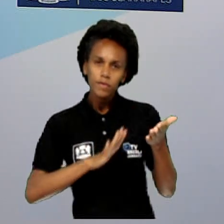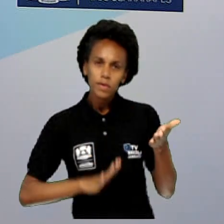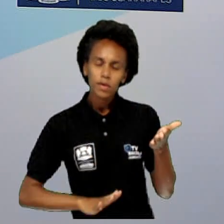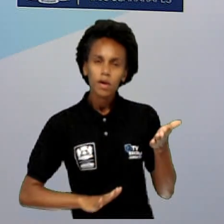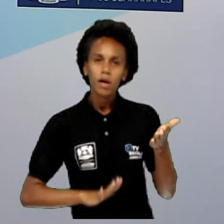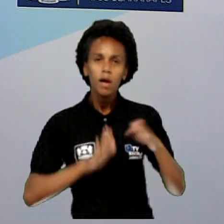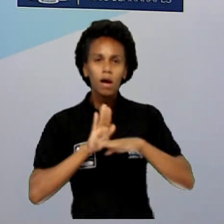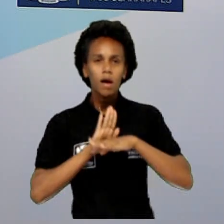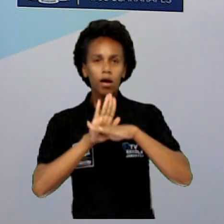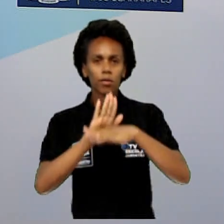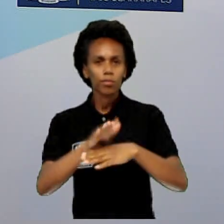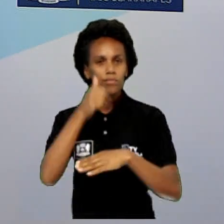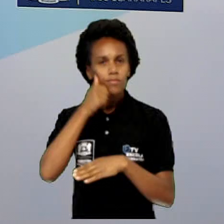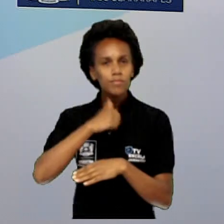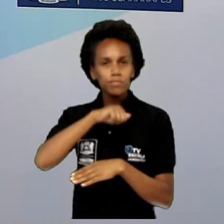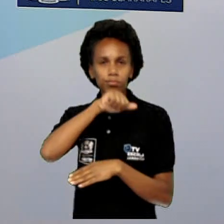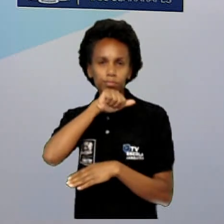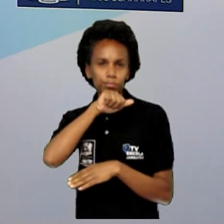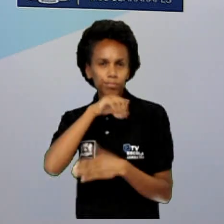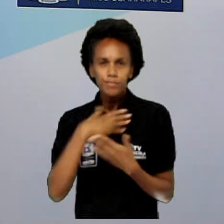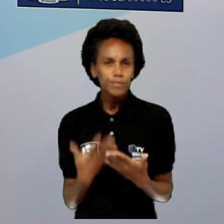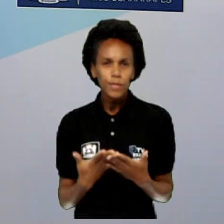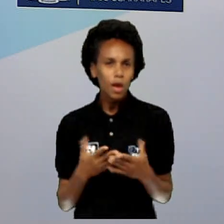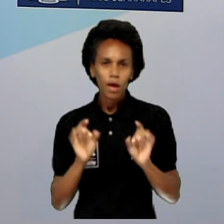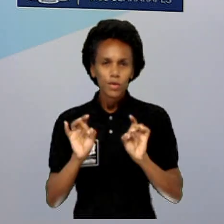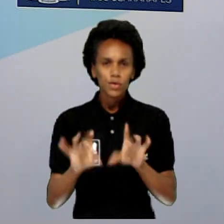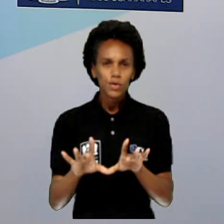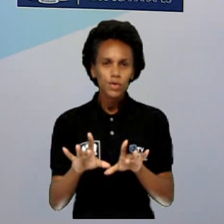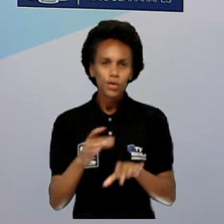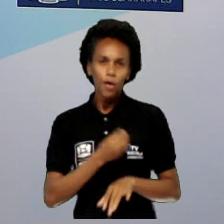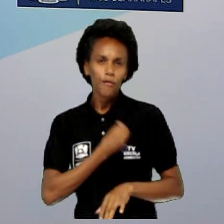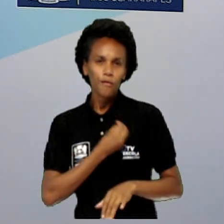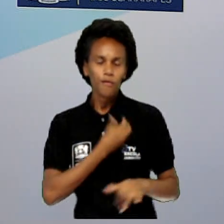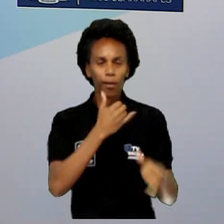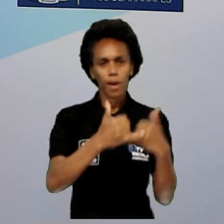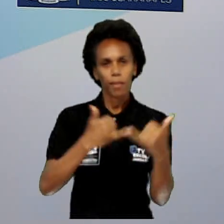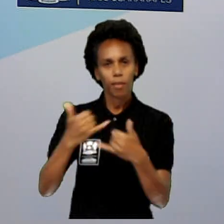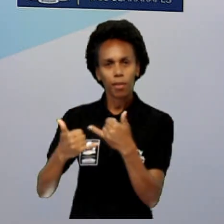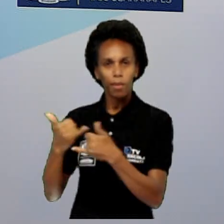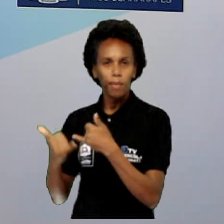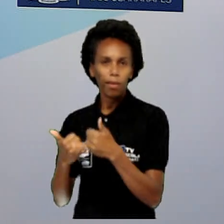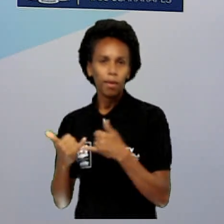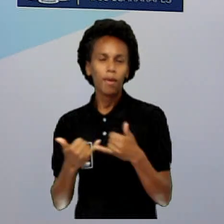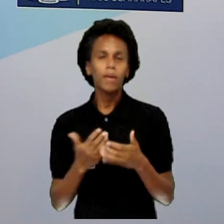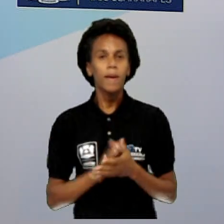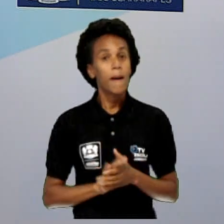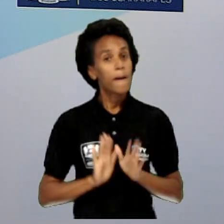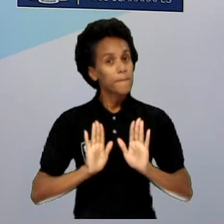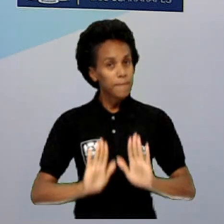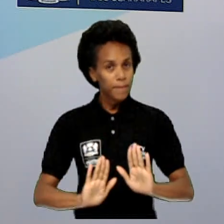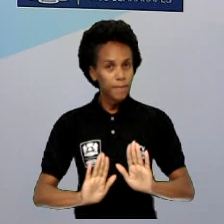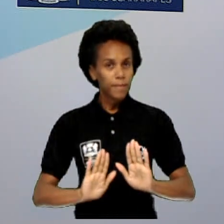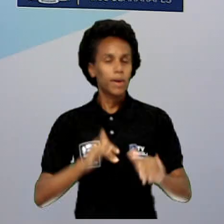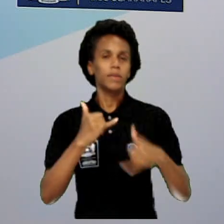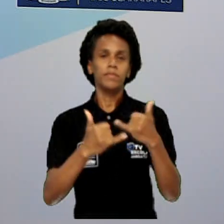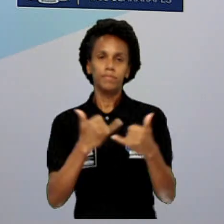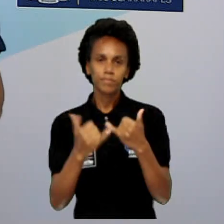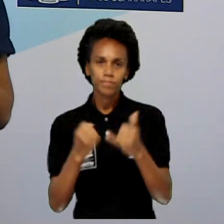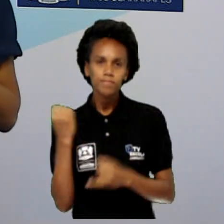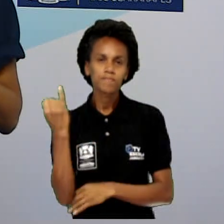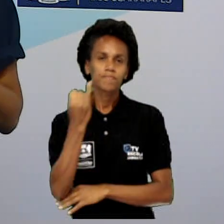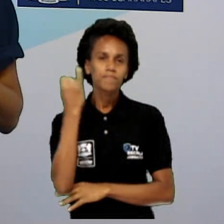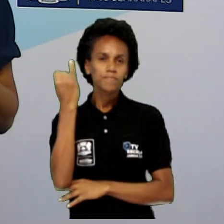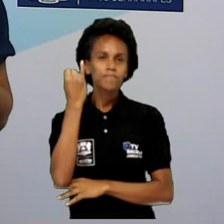casa. Não dá só para viver de brincar, tá? Mas brincar é importante, sim.